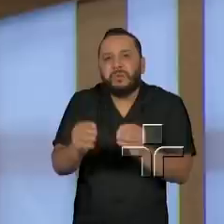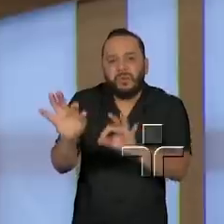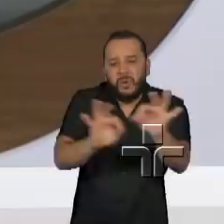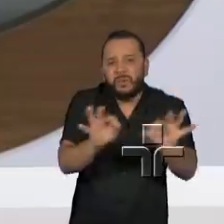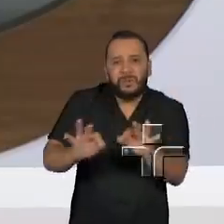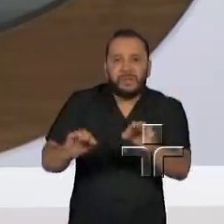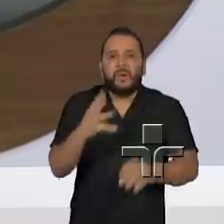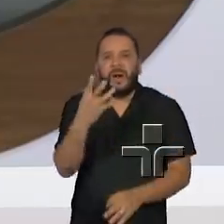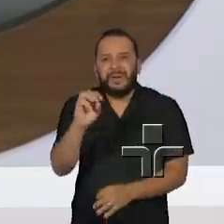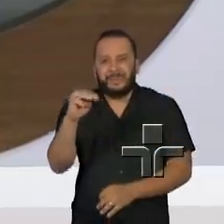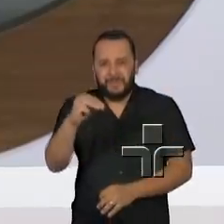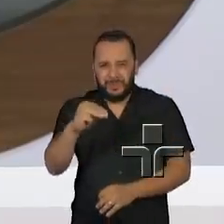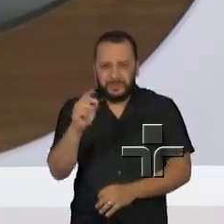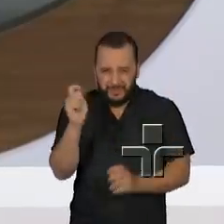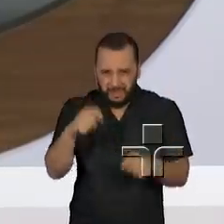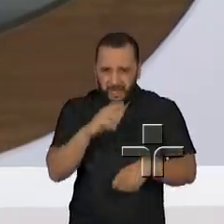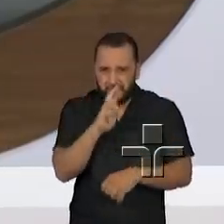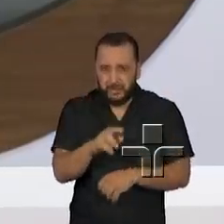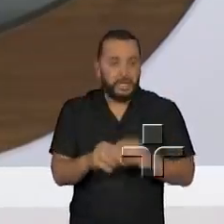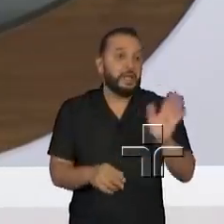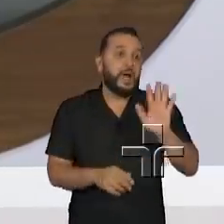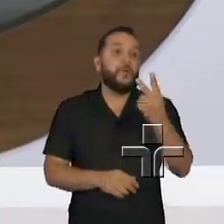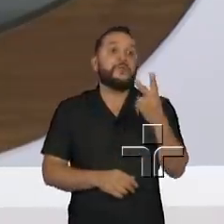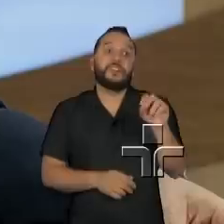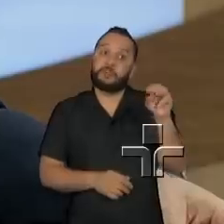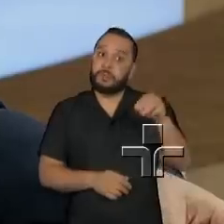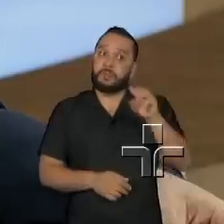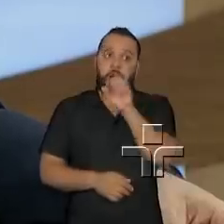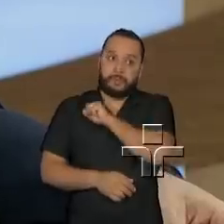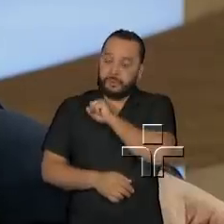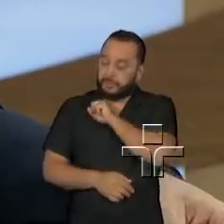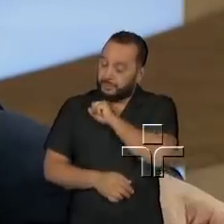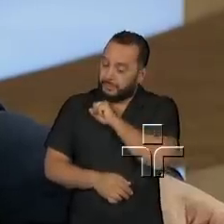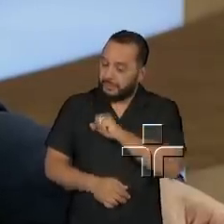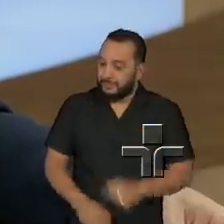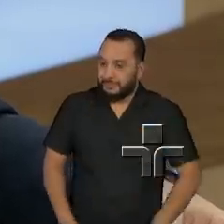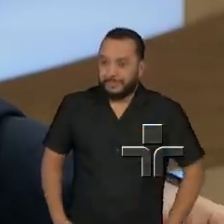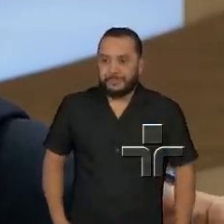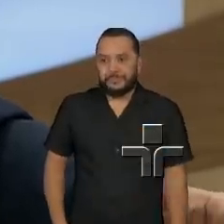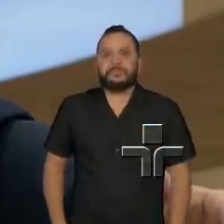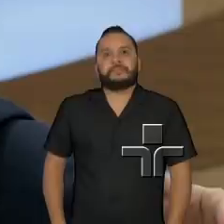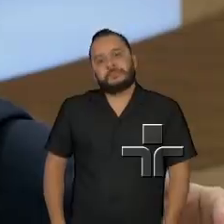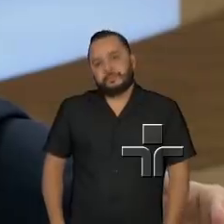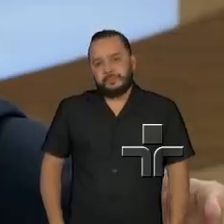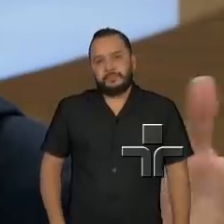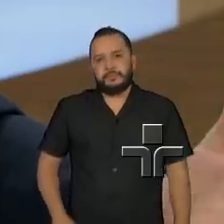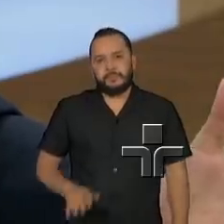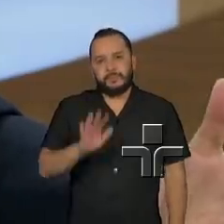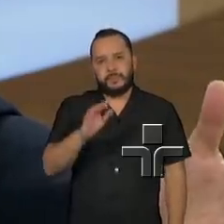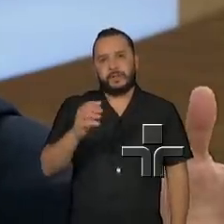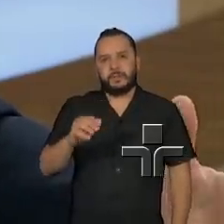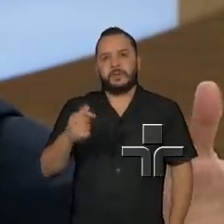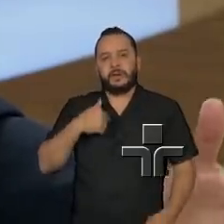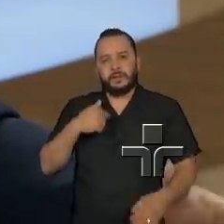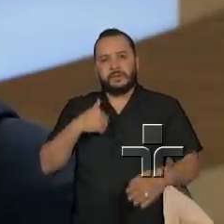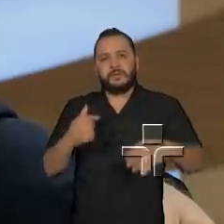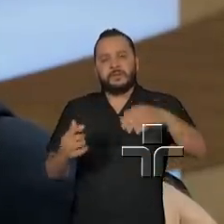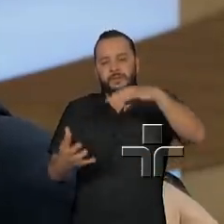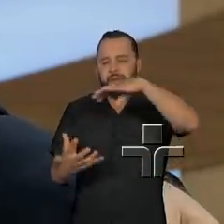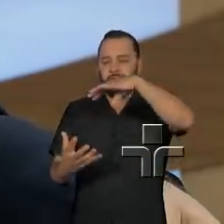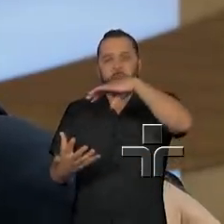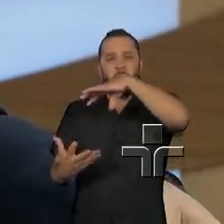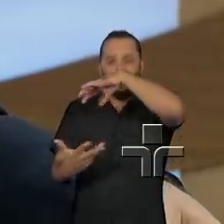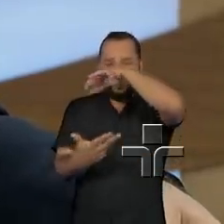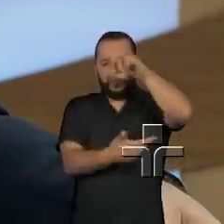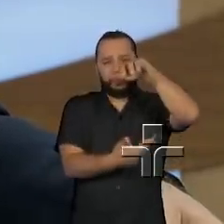amor de Deus, não. Esse bloco só tem 20 minutos, professor. Se a gente olhar para o mundo, há 30 anos